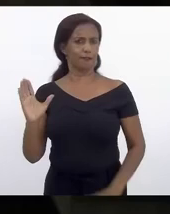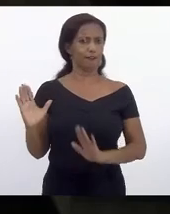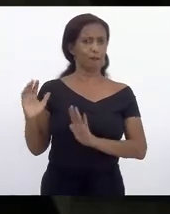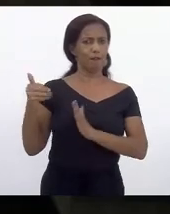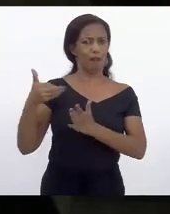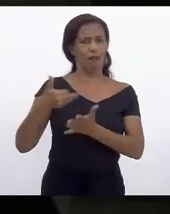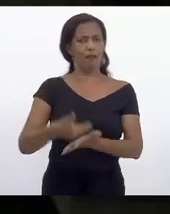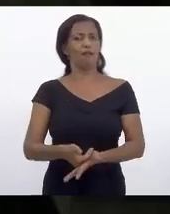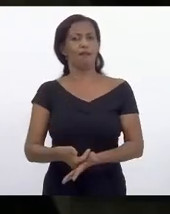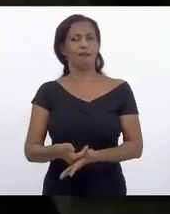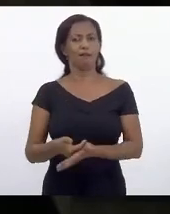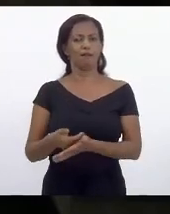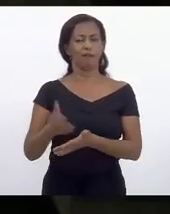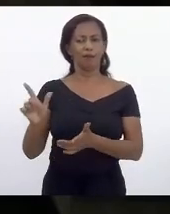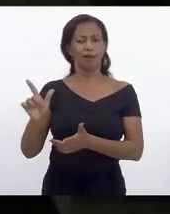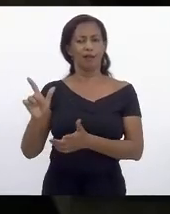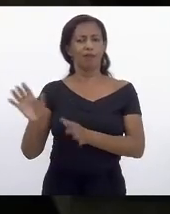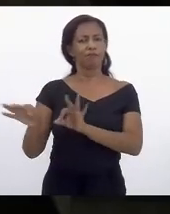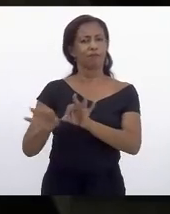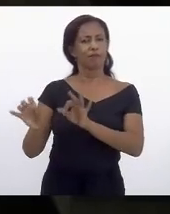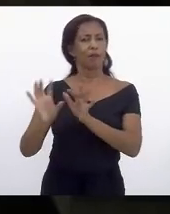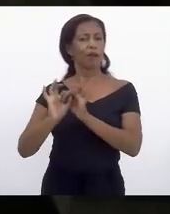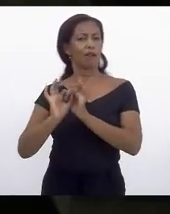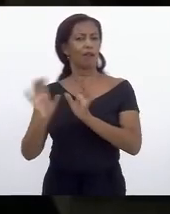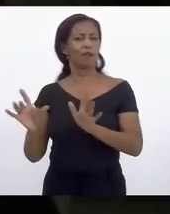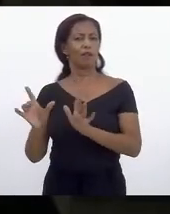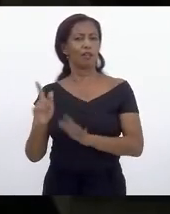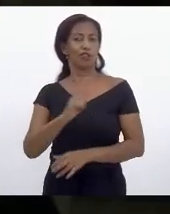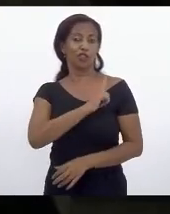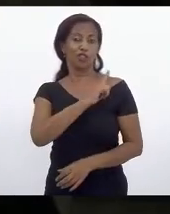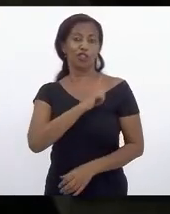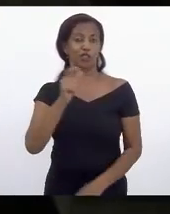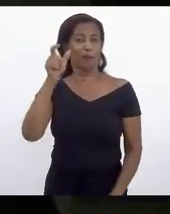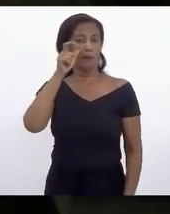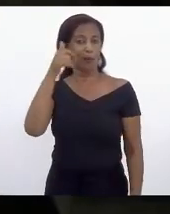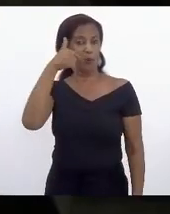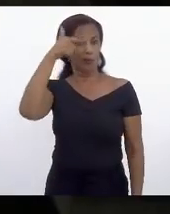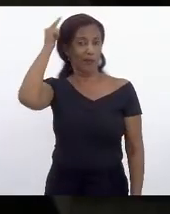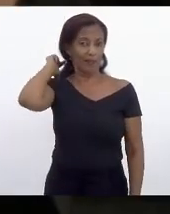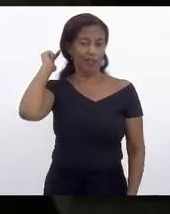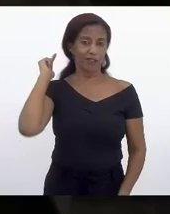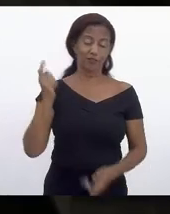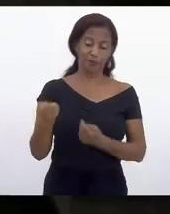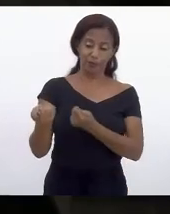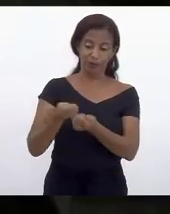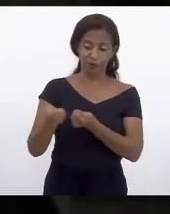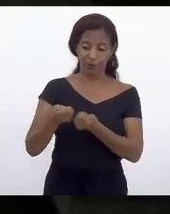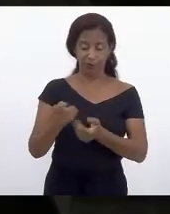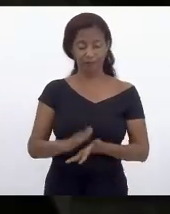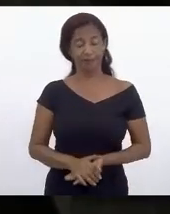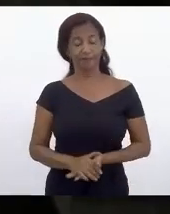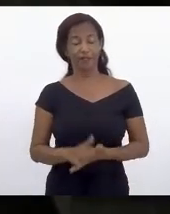pela caracterização ultraliberal da gestão de Paulo Guedes no Ministério da Economia. E aí,